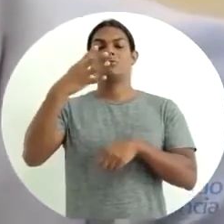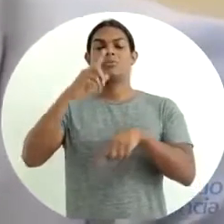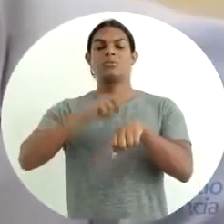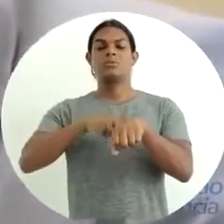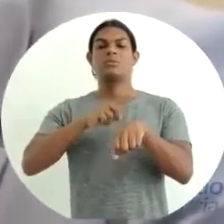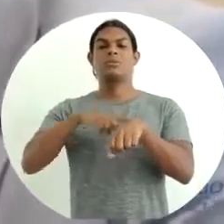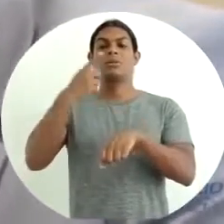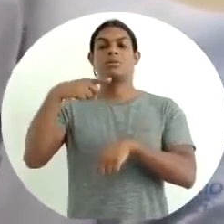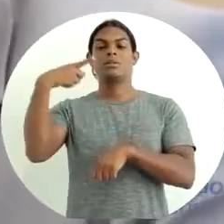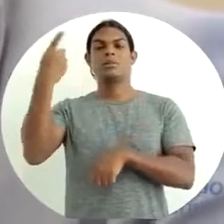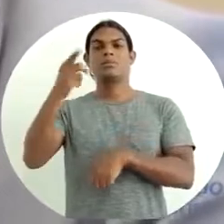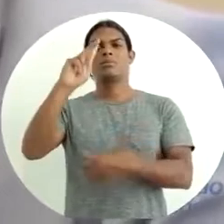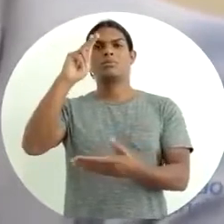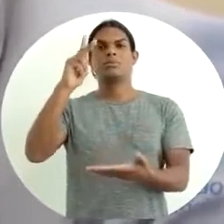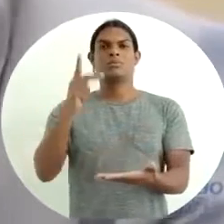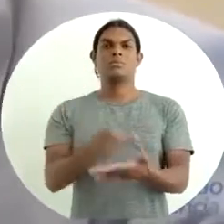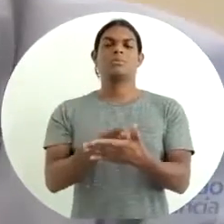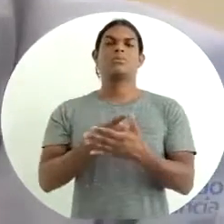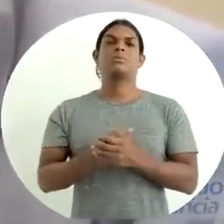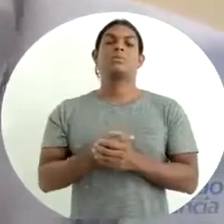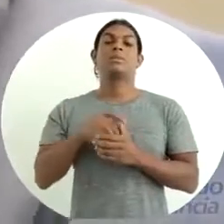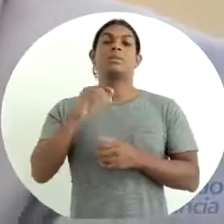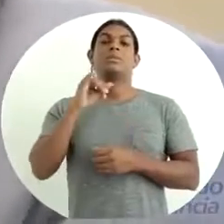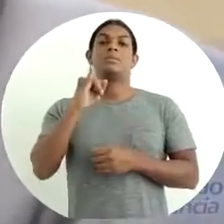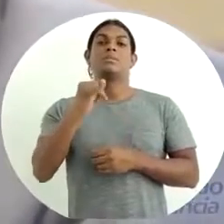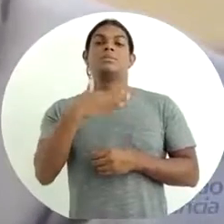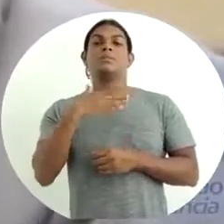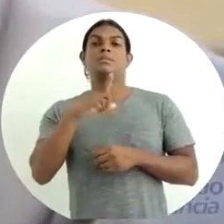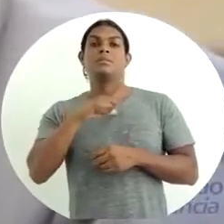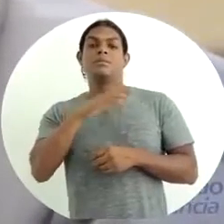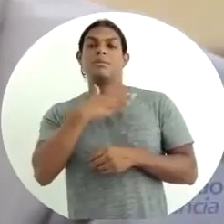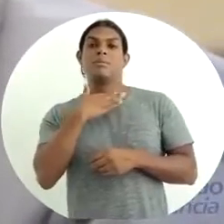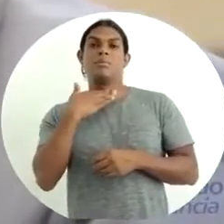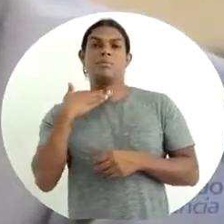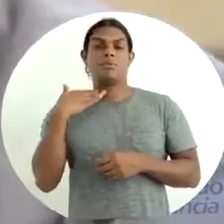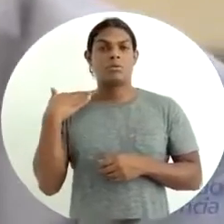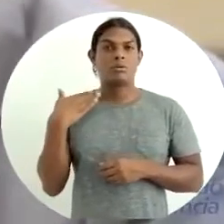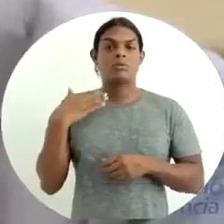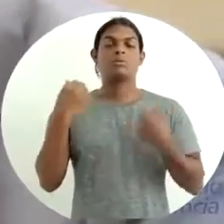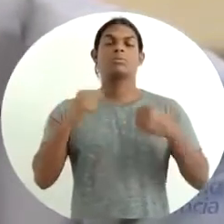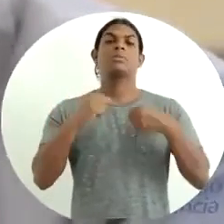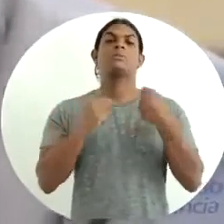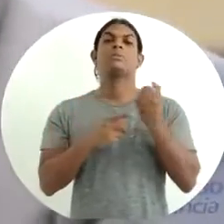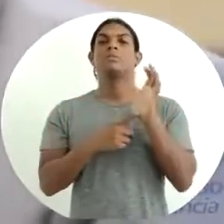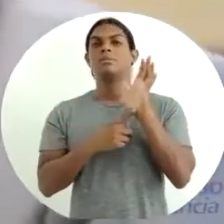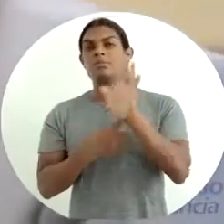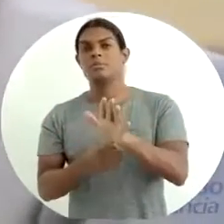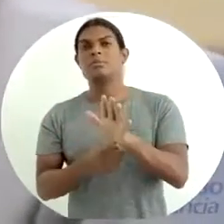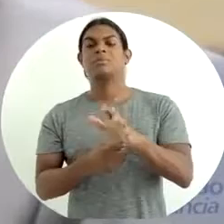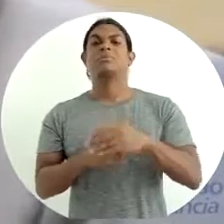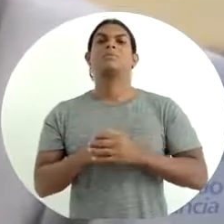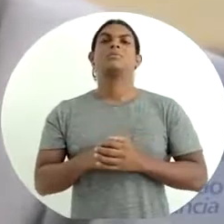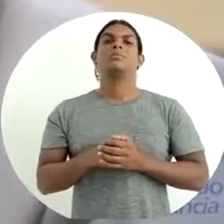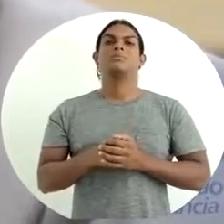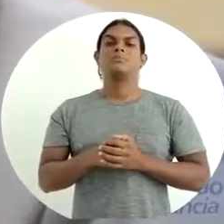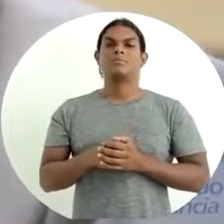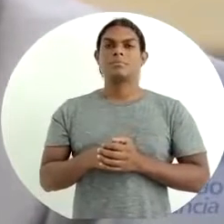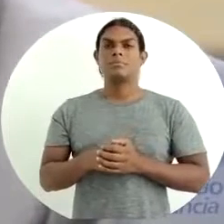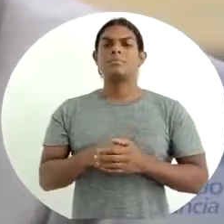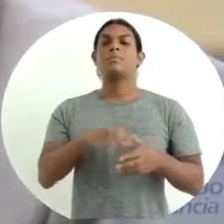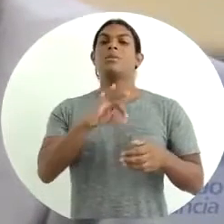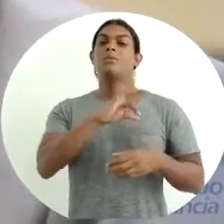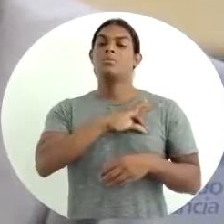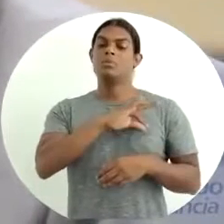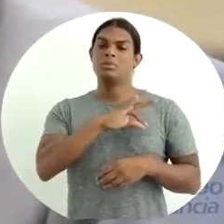se houver morte, imediatamente à autoridade competente, delegacia local, a